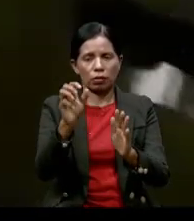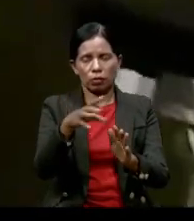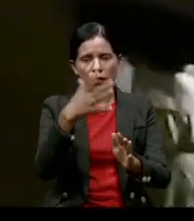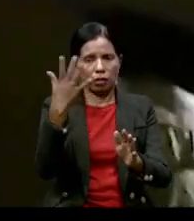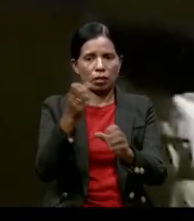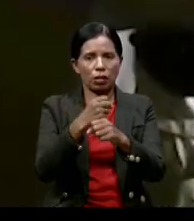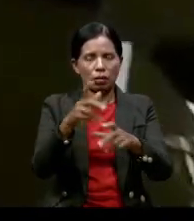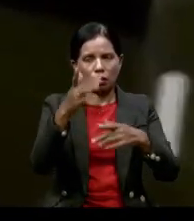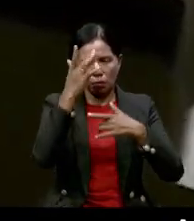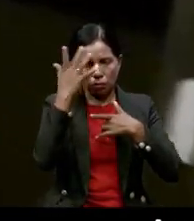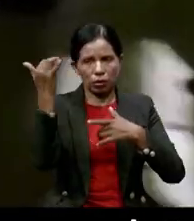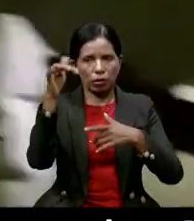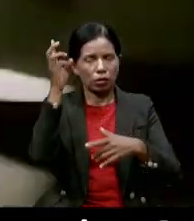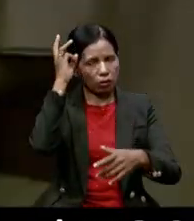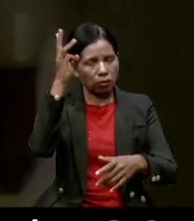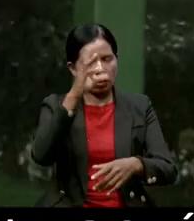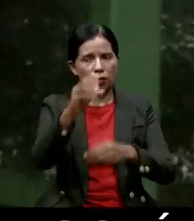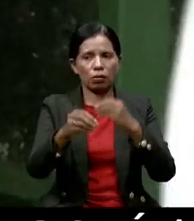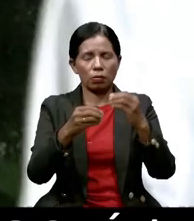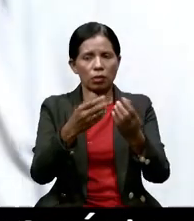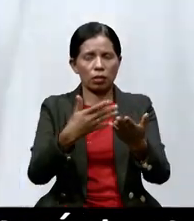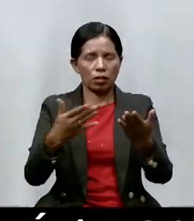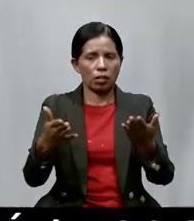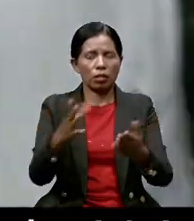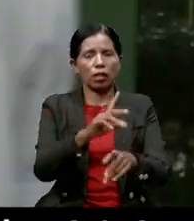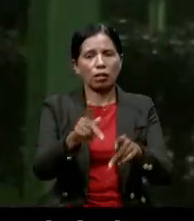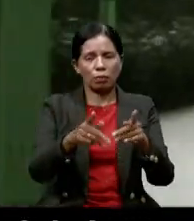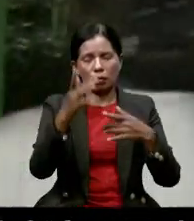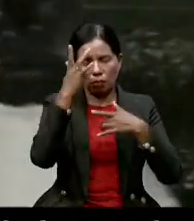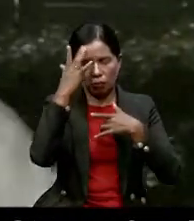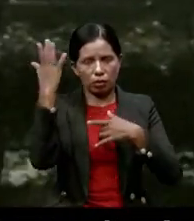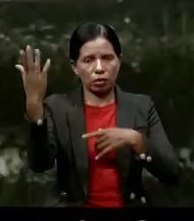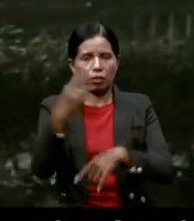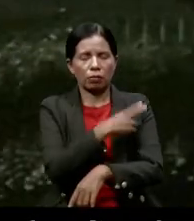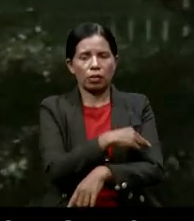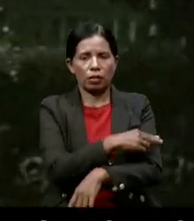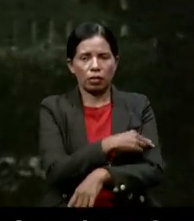dihalo paciente se preocupa, que uma facilidade balum e hospital la funciona. Tito Silva, GMN.